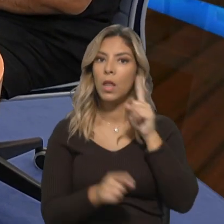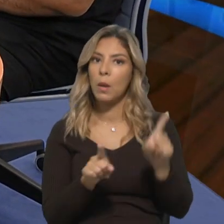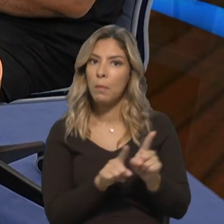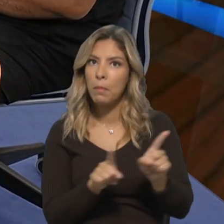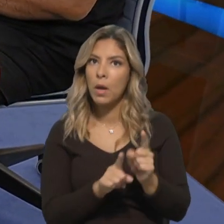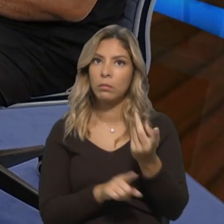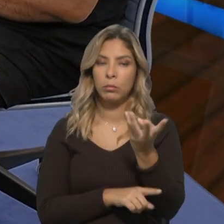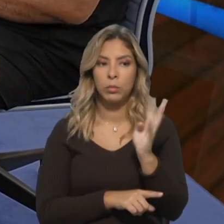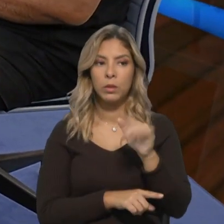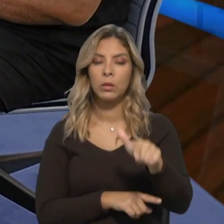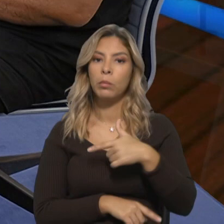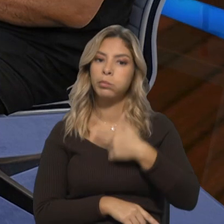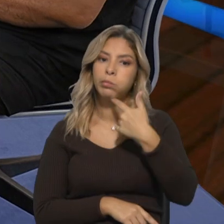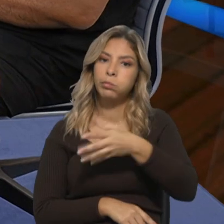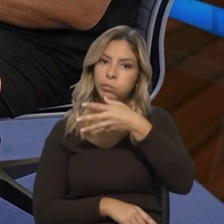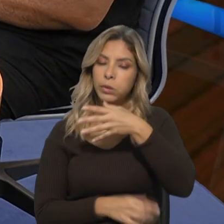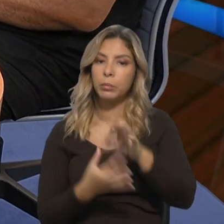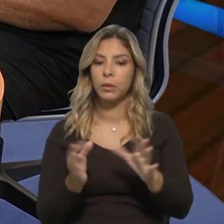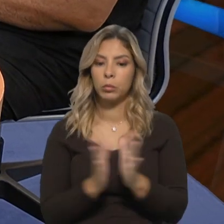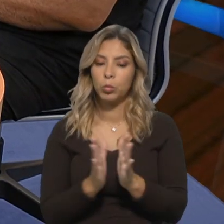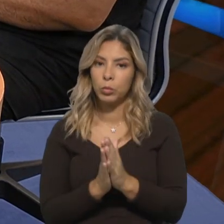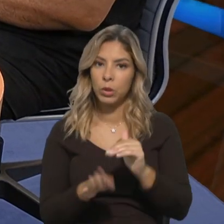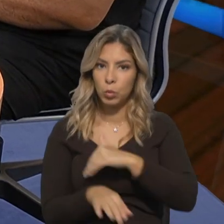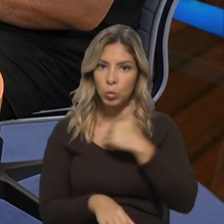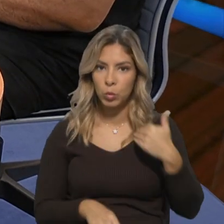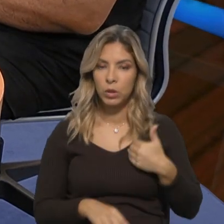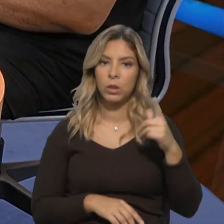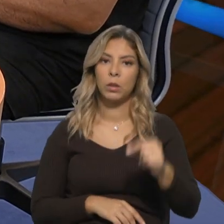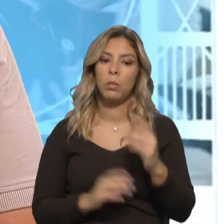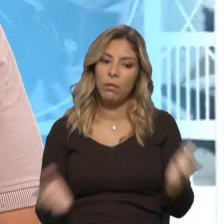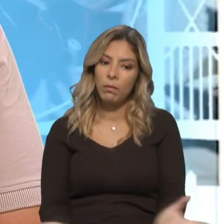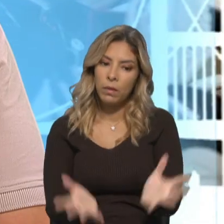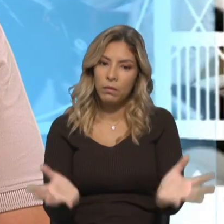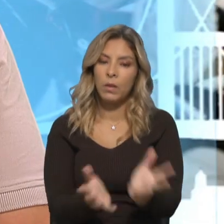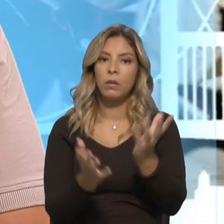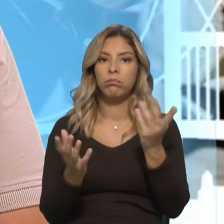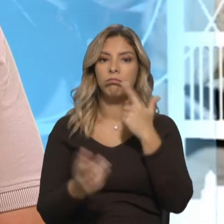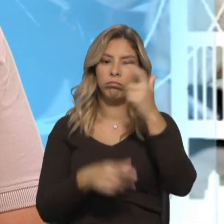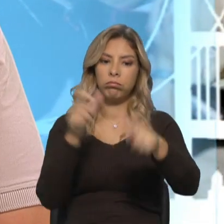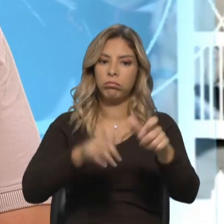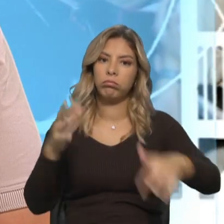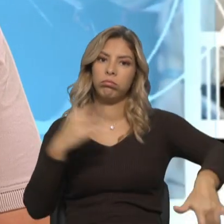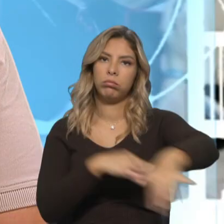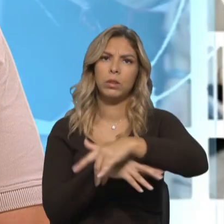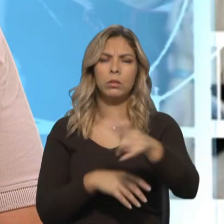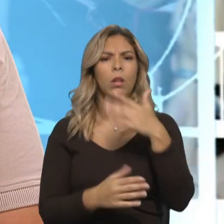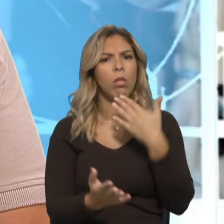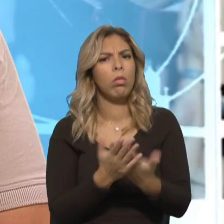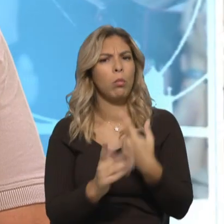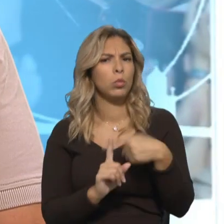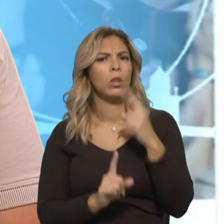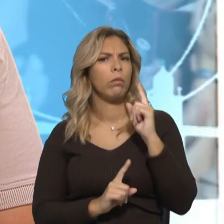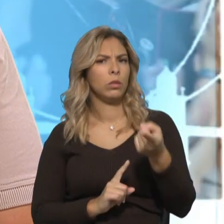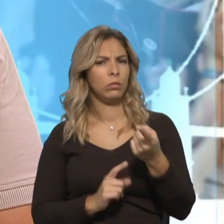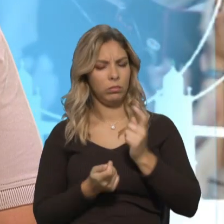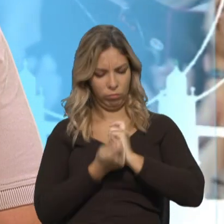na pastoral, na saúde e na promoção humana. O que é que ganhou com essa experiência? De que forma é que ela também